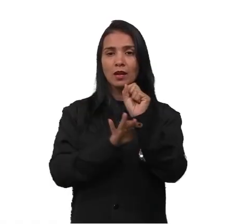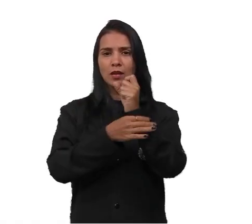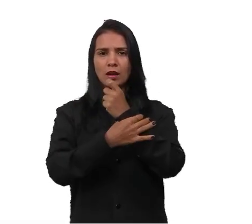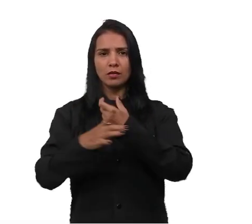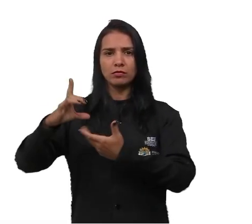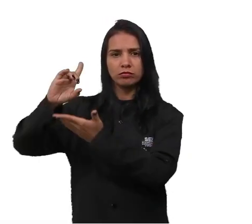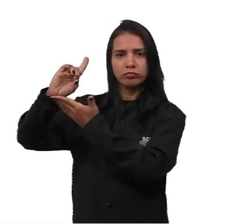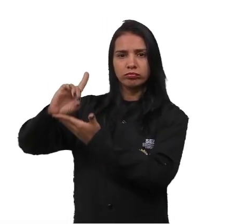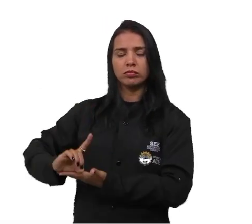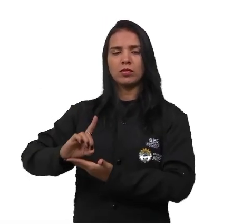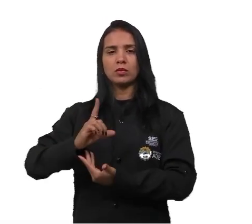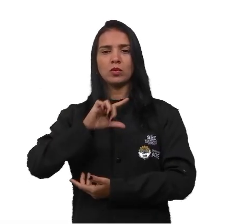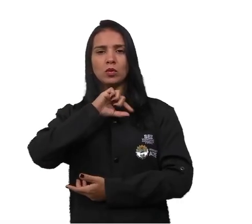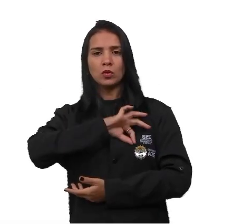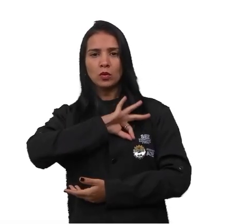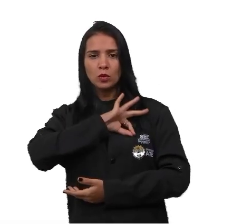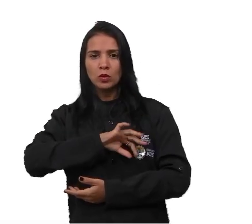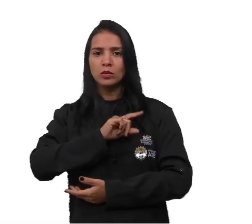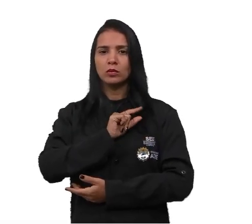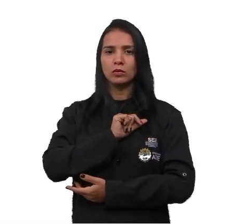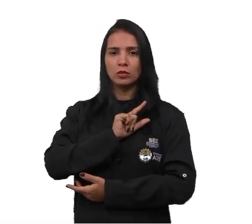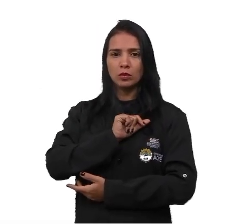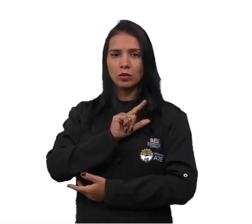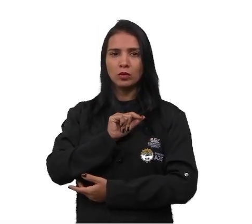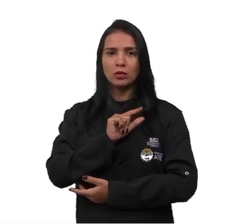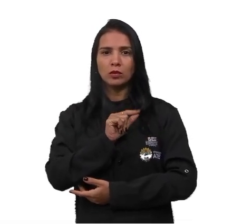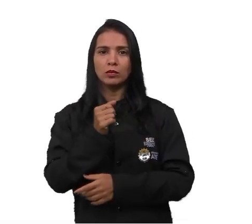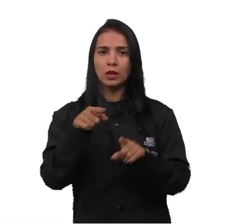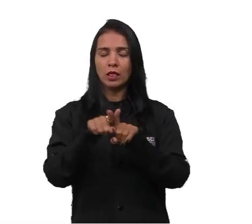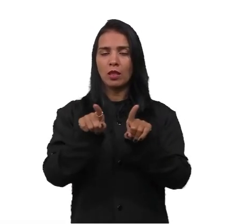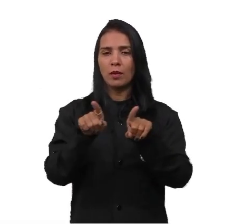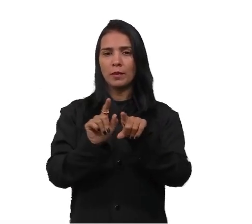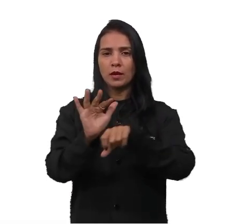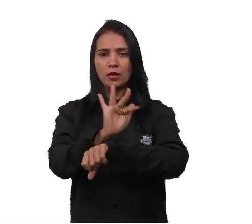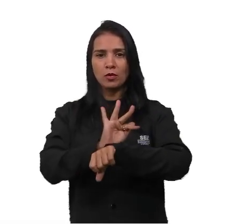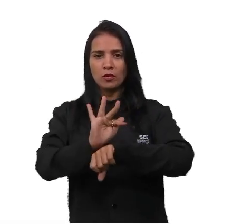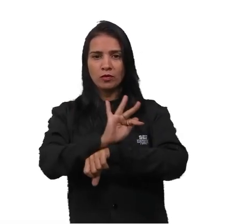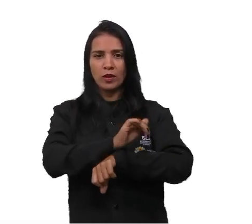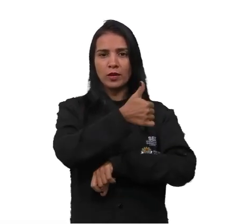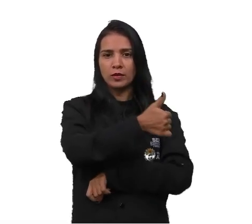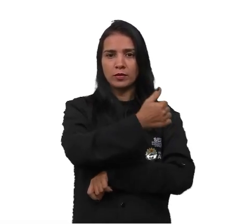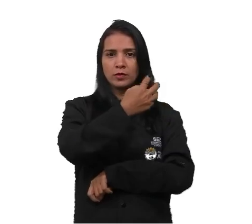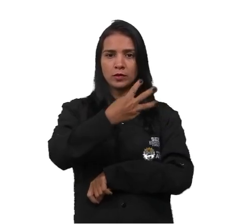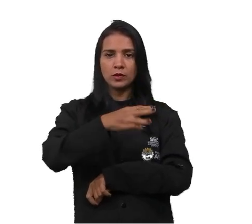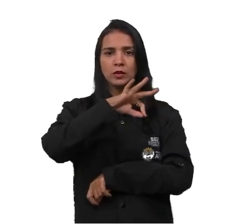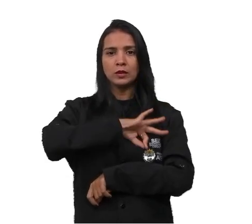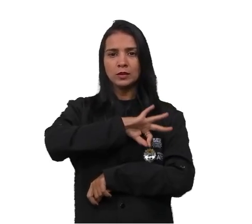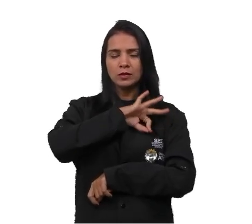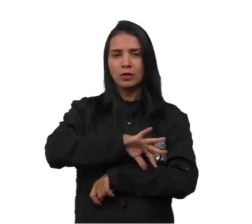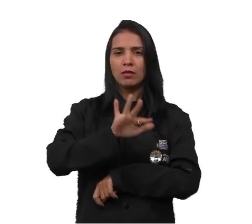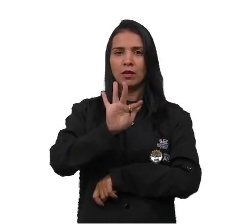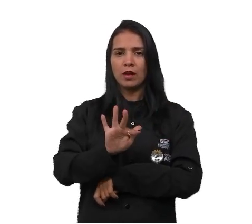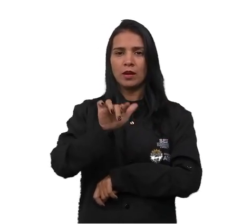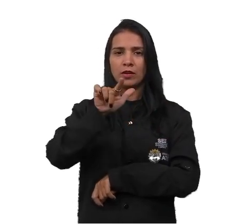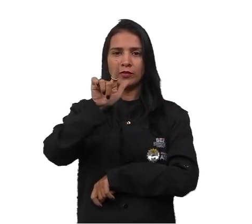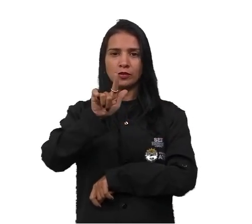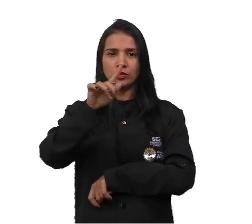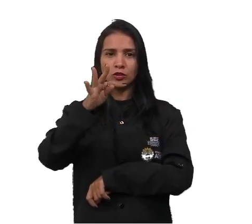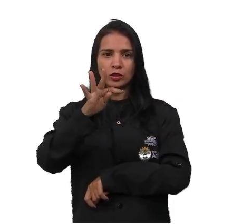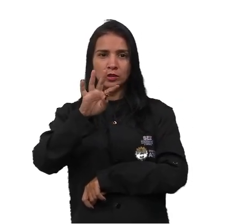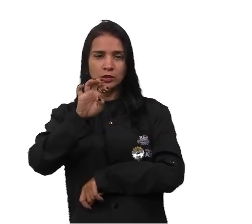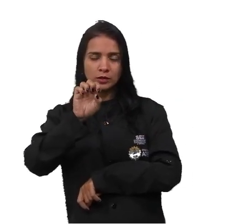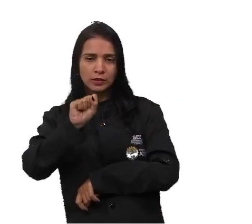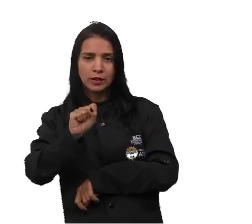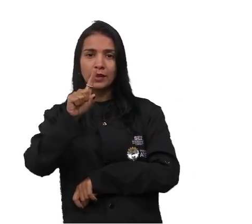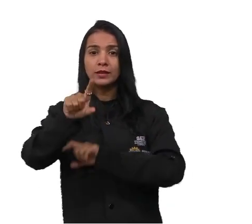salário mínimo, férias, 13º salário, FGTS, que é o Fundo de Garantia